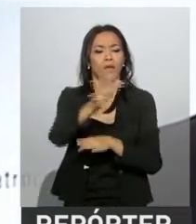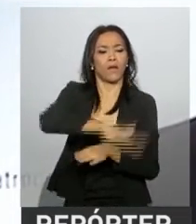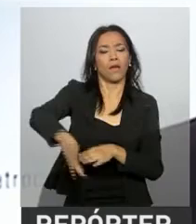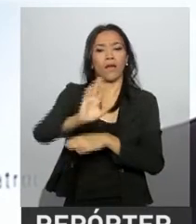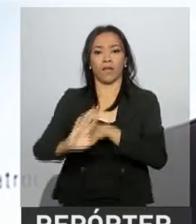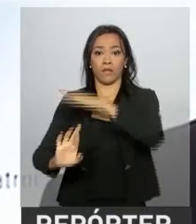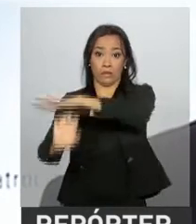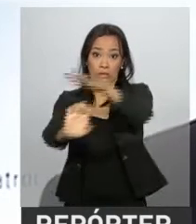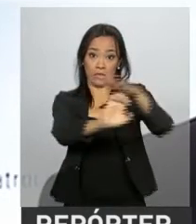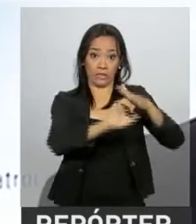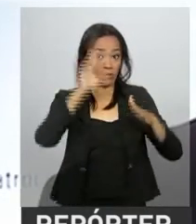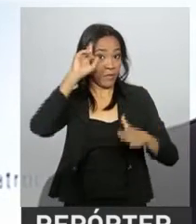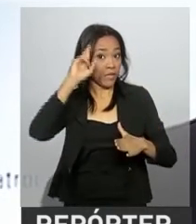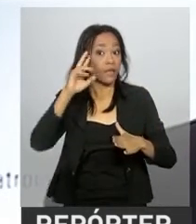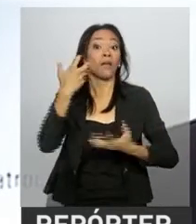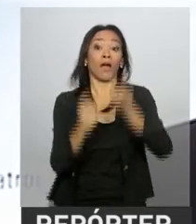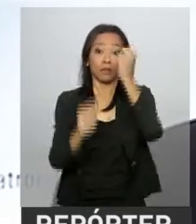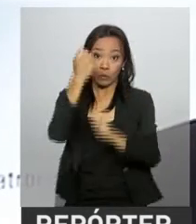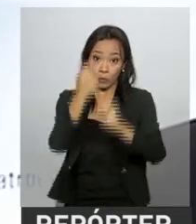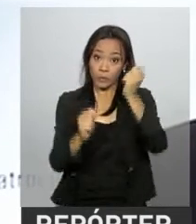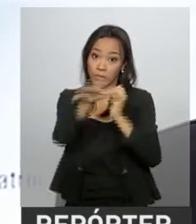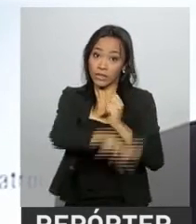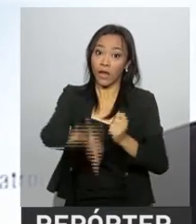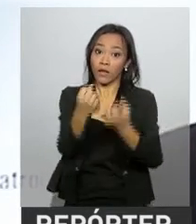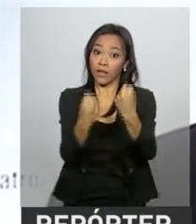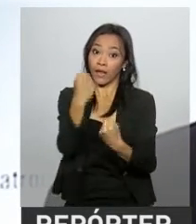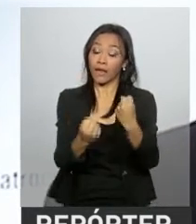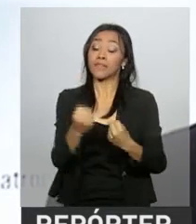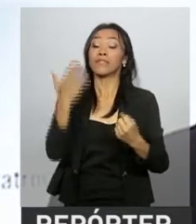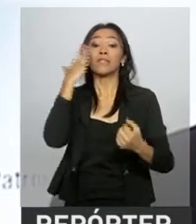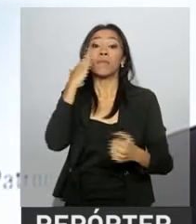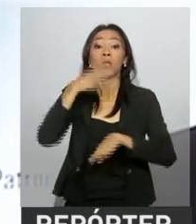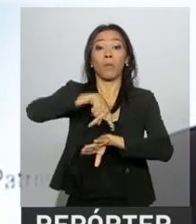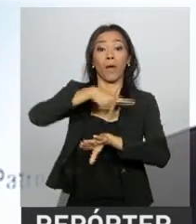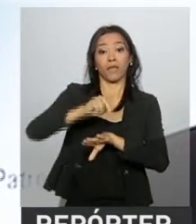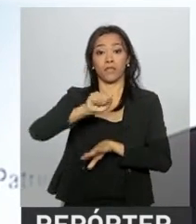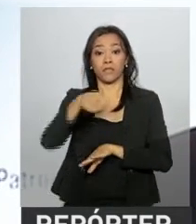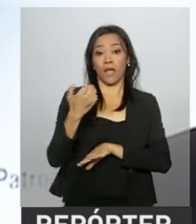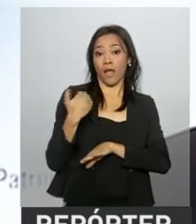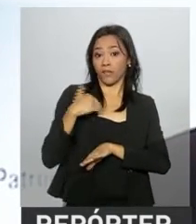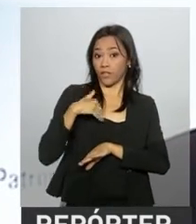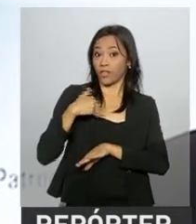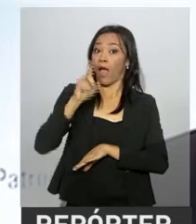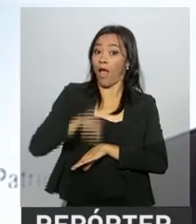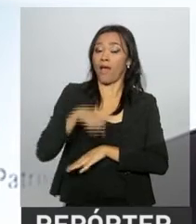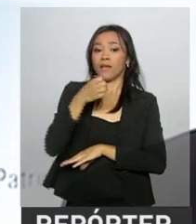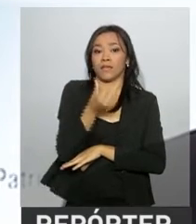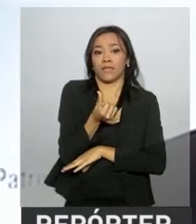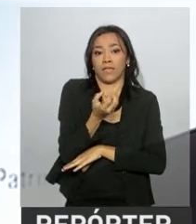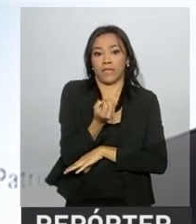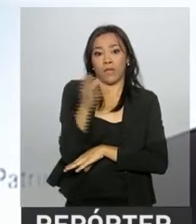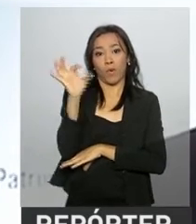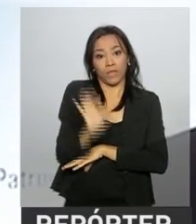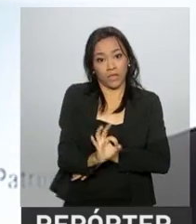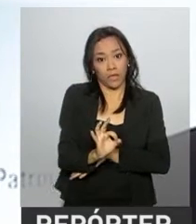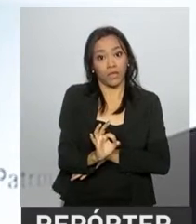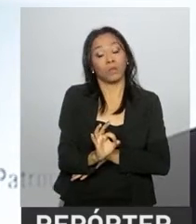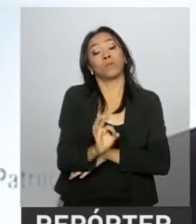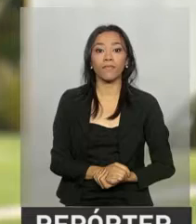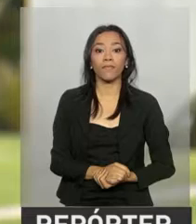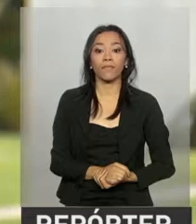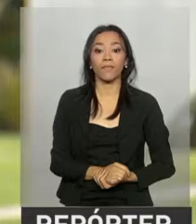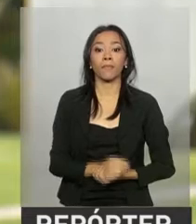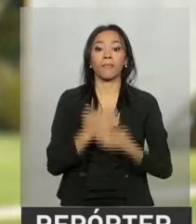para a indústria do setor, haja vista que a Argentina representa mais de 60% das exportações de veículos do